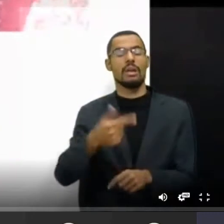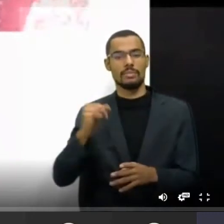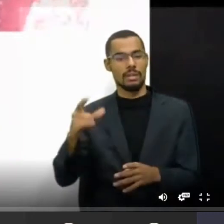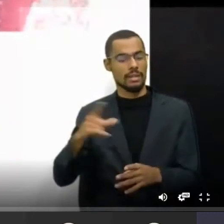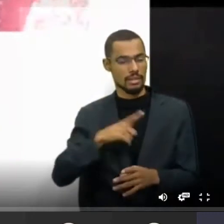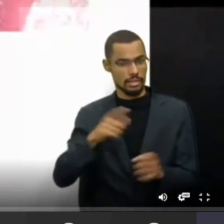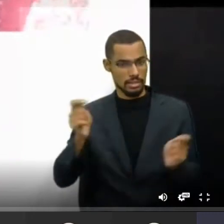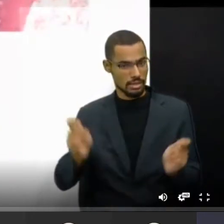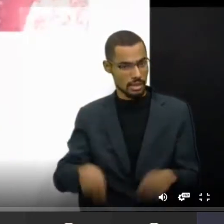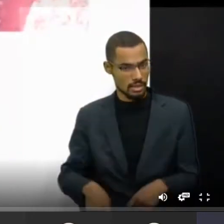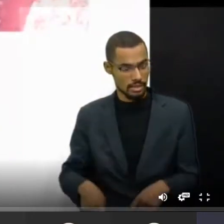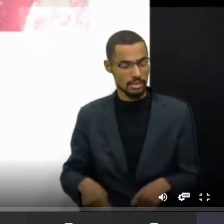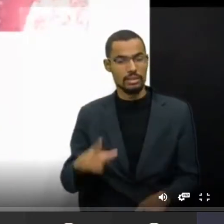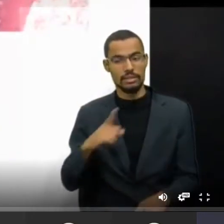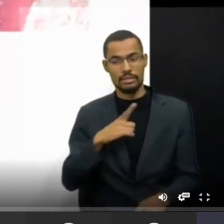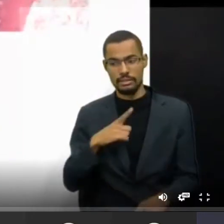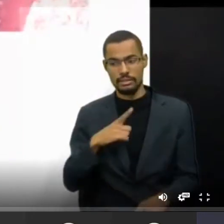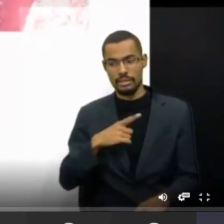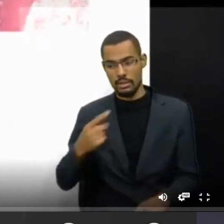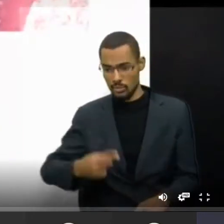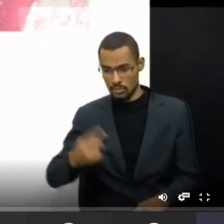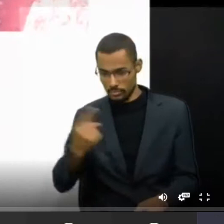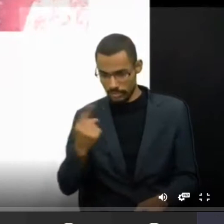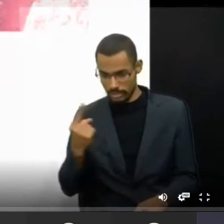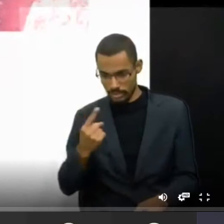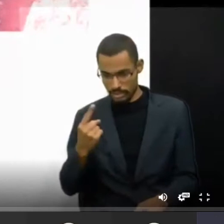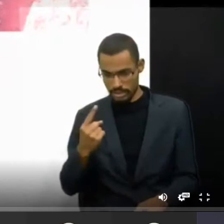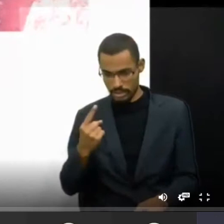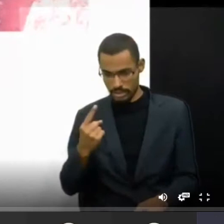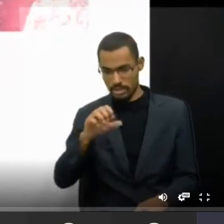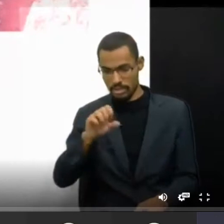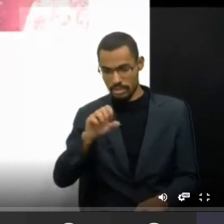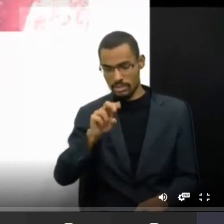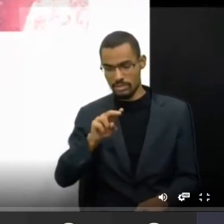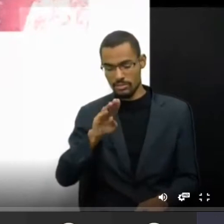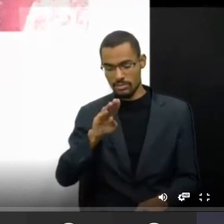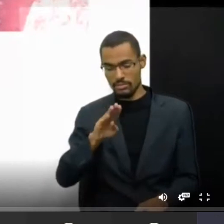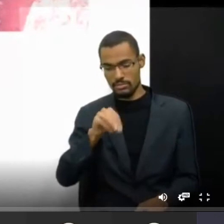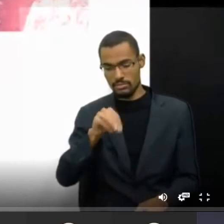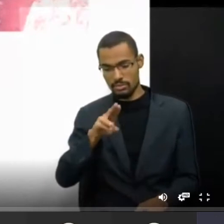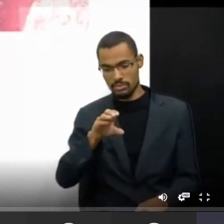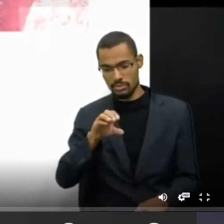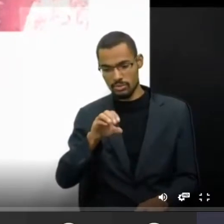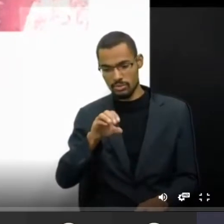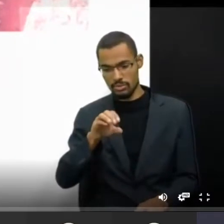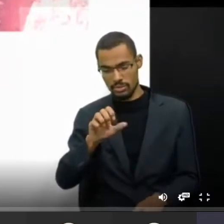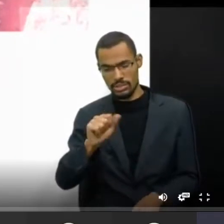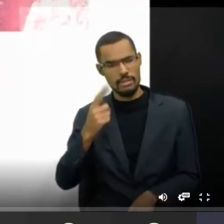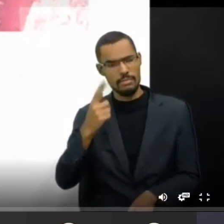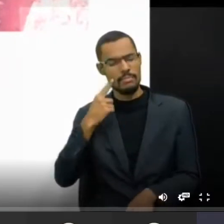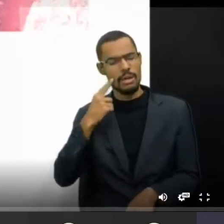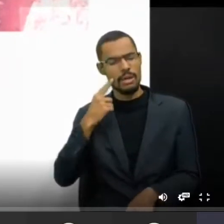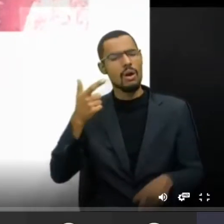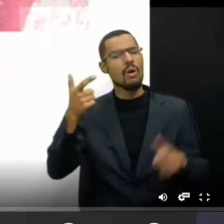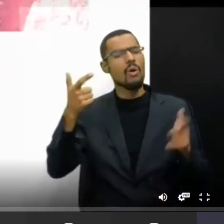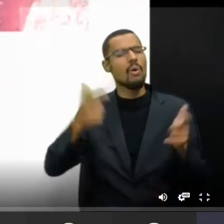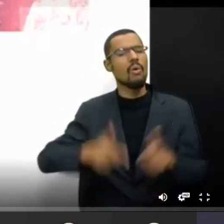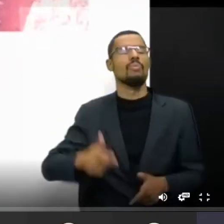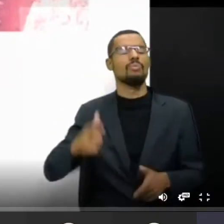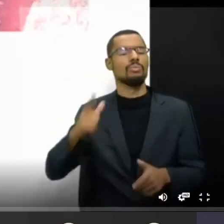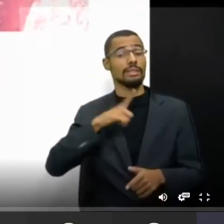temos. Então, aqui nós temos uma região de submucosa, então, que é onde nós temos